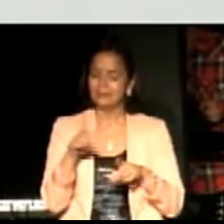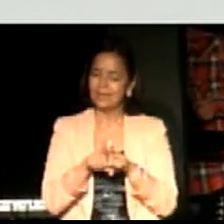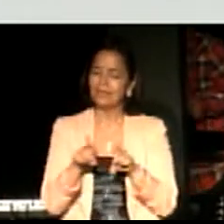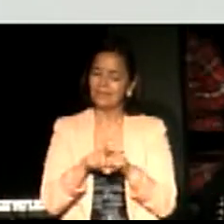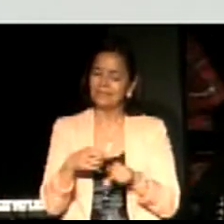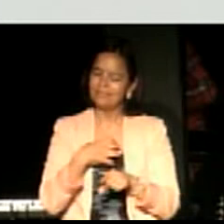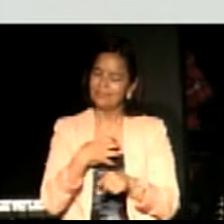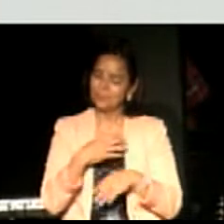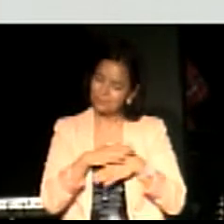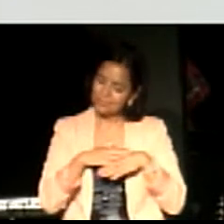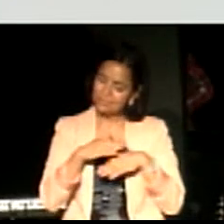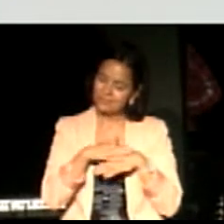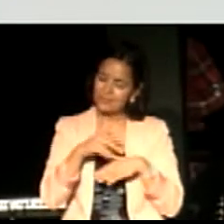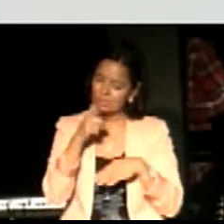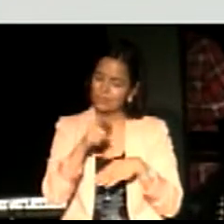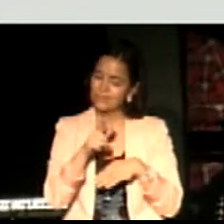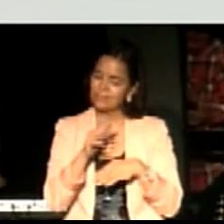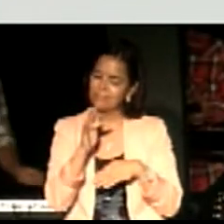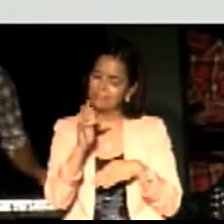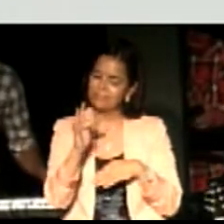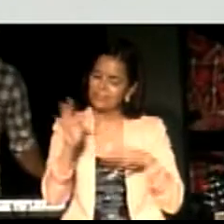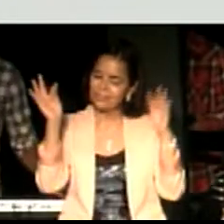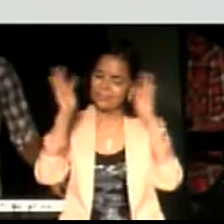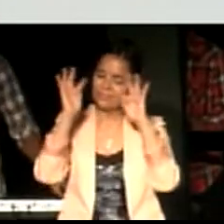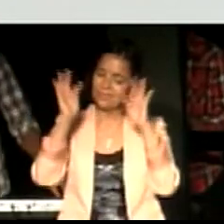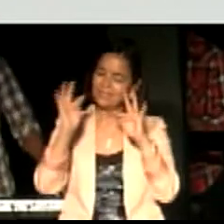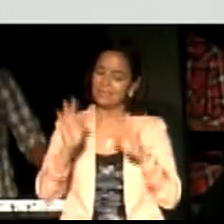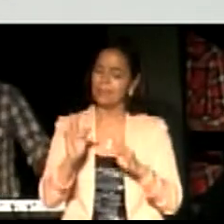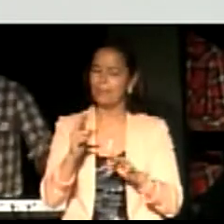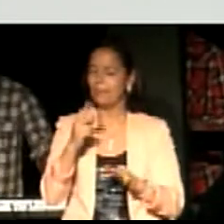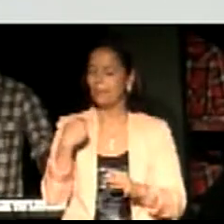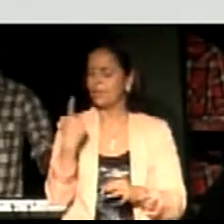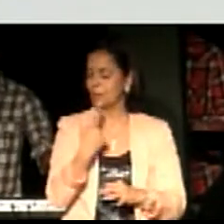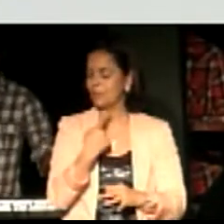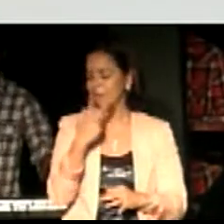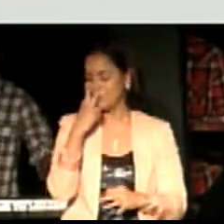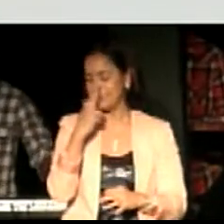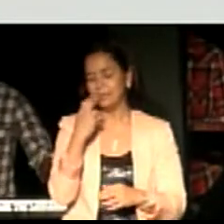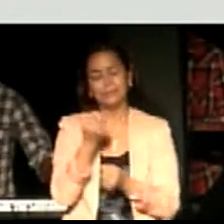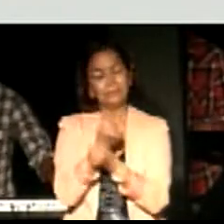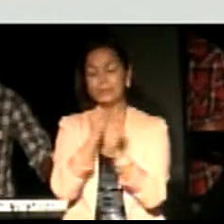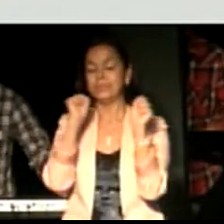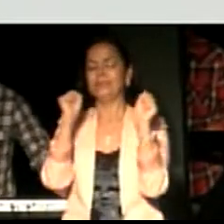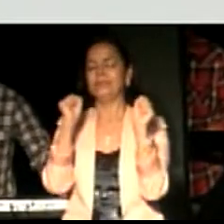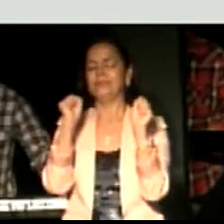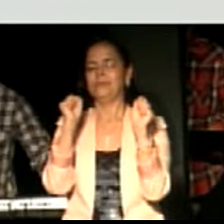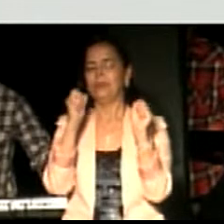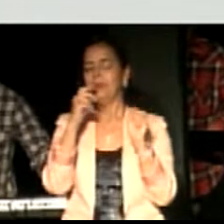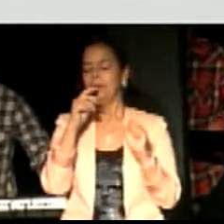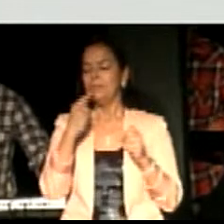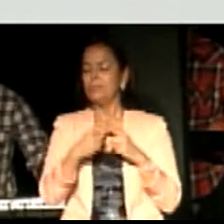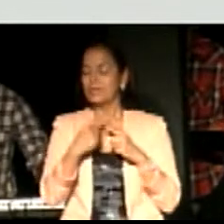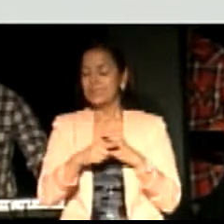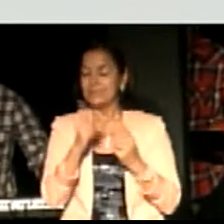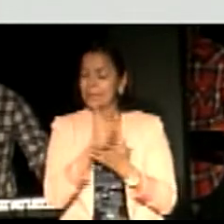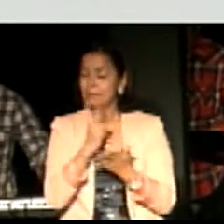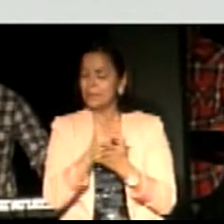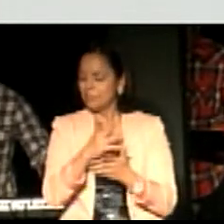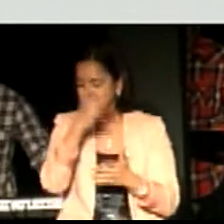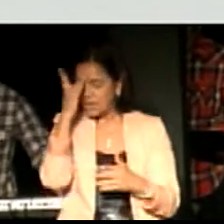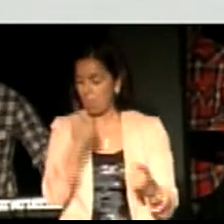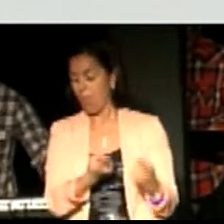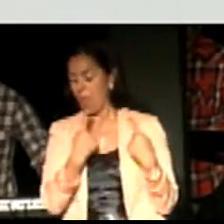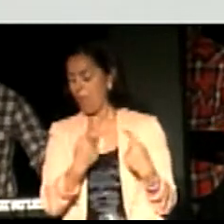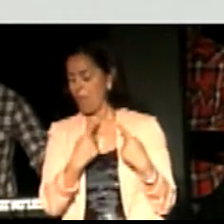Deus. Ó Deus, isso é impossível para nós, Deus. Como eu não sei reagir em situações adversas, como eu